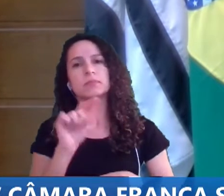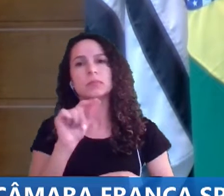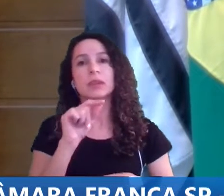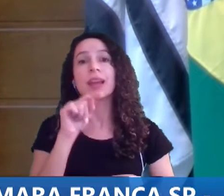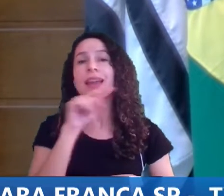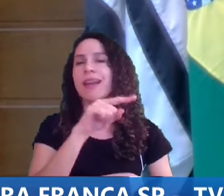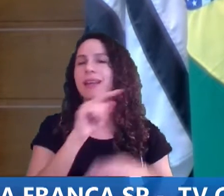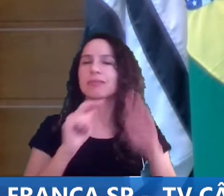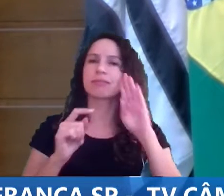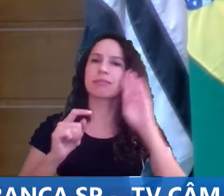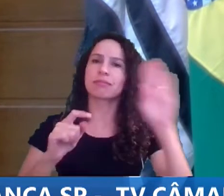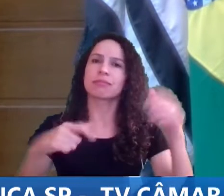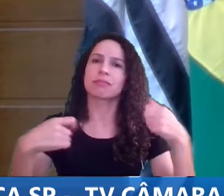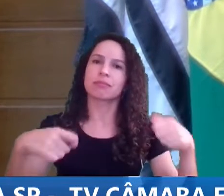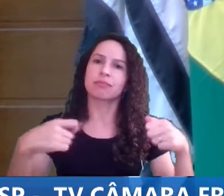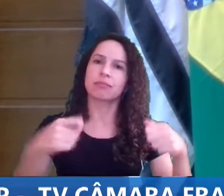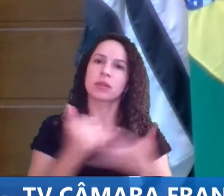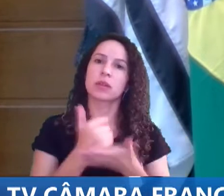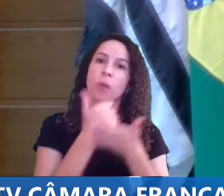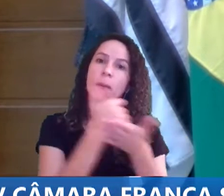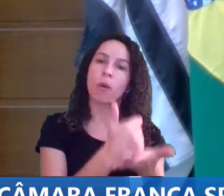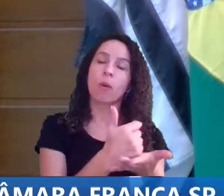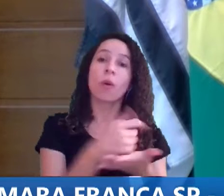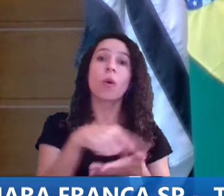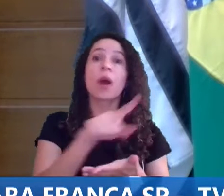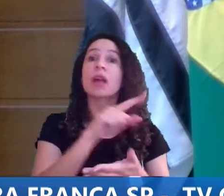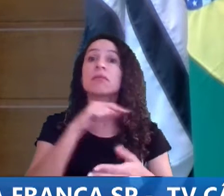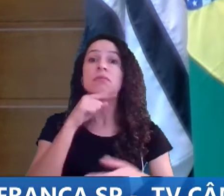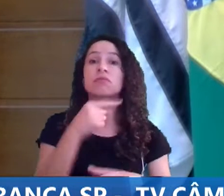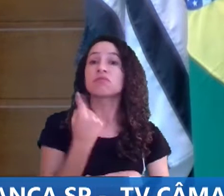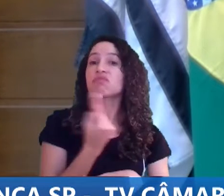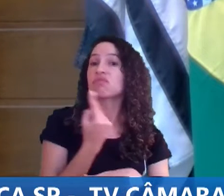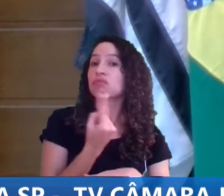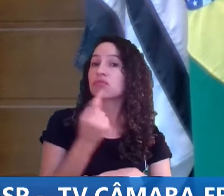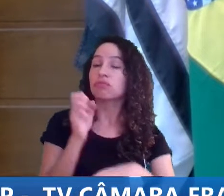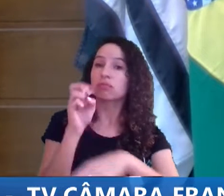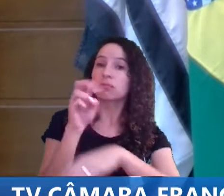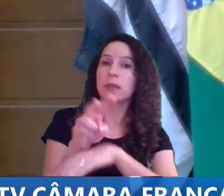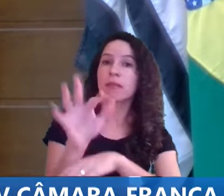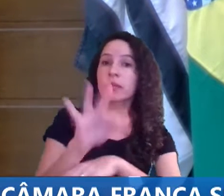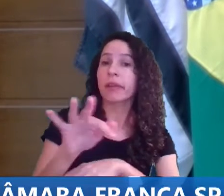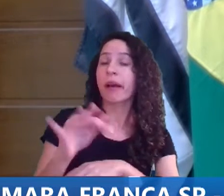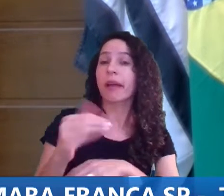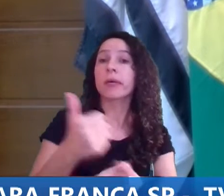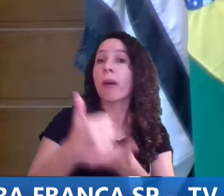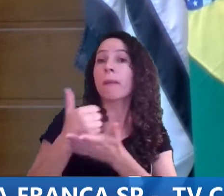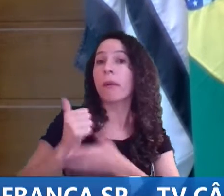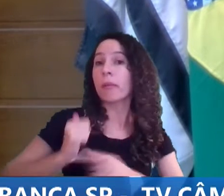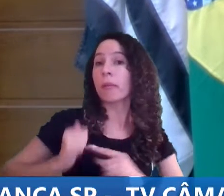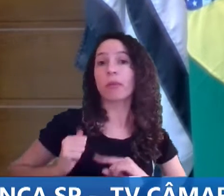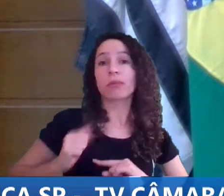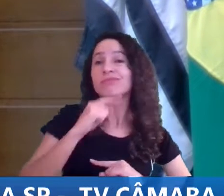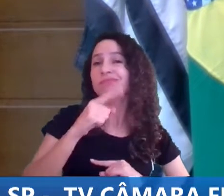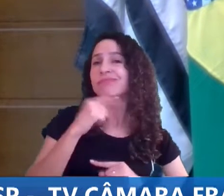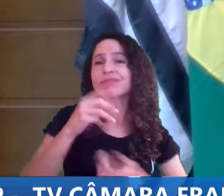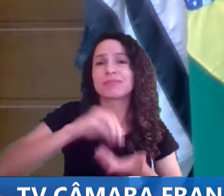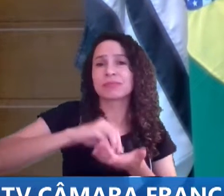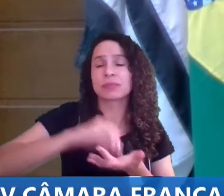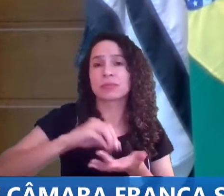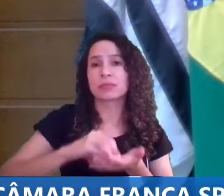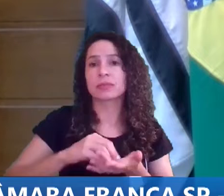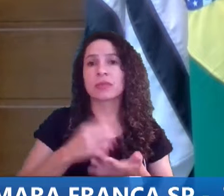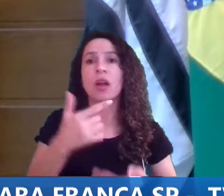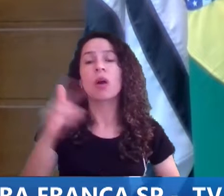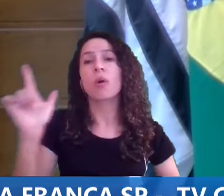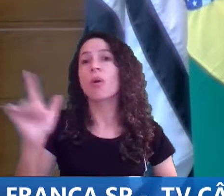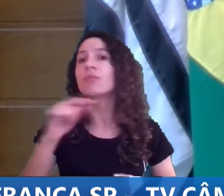precisam. Aqueles que jamais conseguiriam ingressar numa universidade, nem mesmo com bolsa de estudos. Aquele que jamais poderia